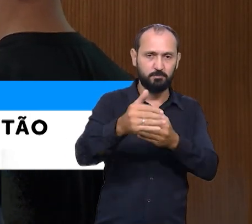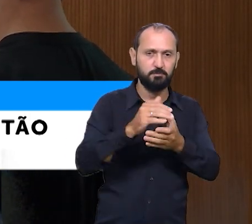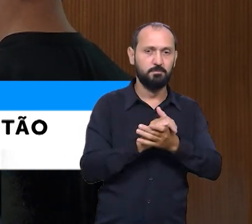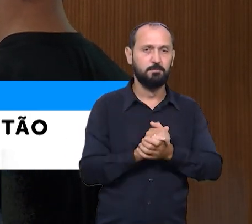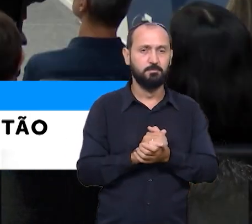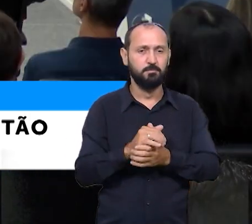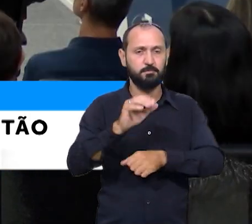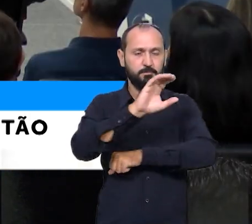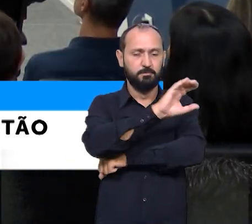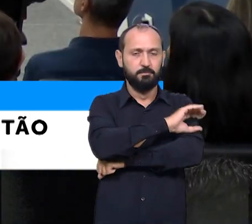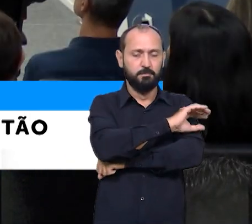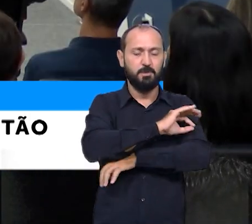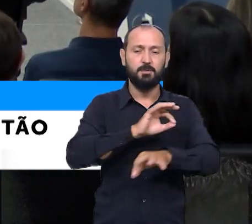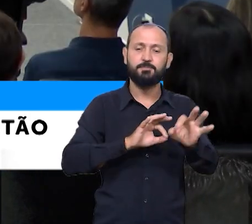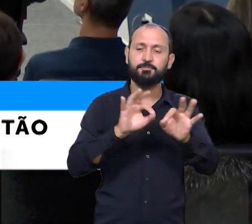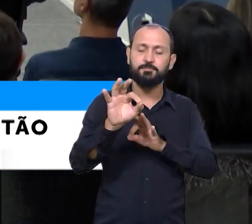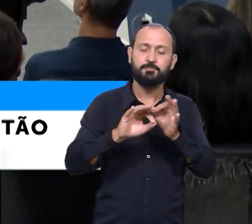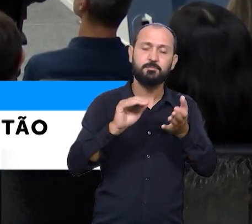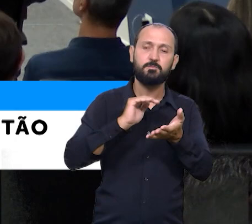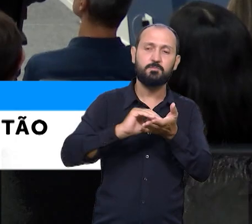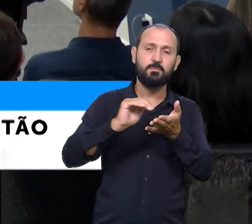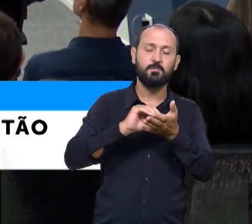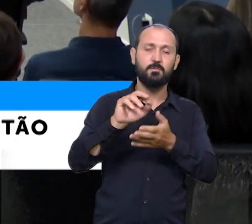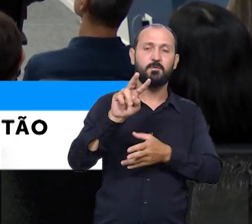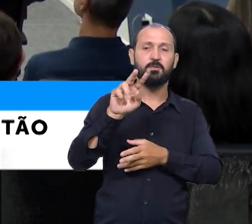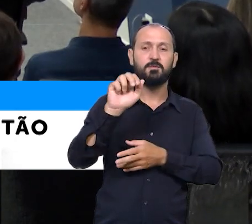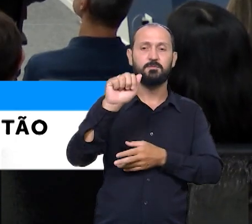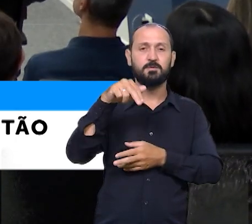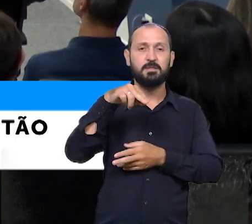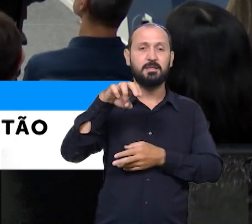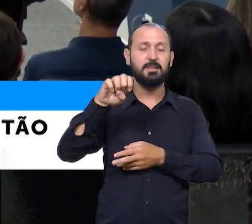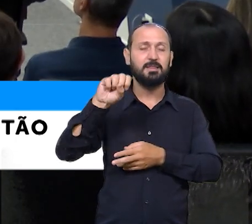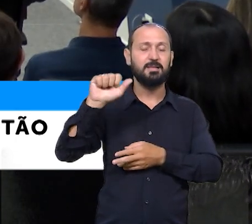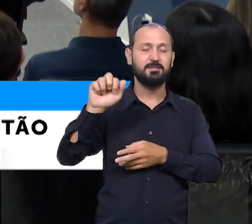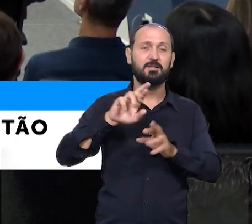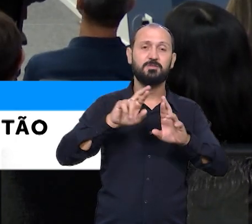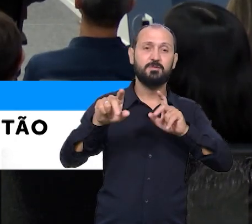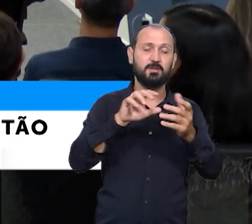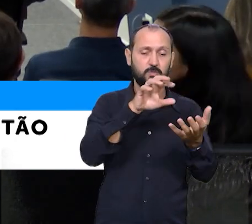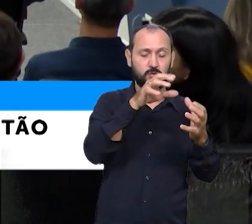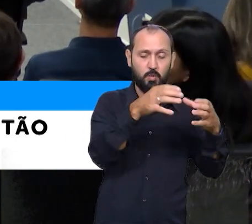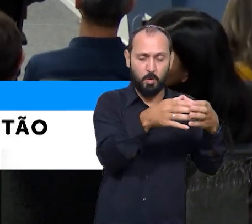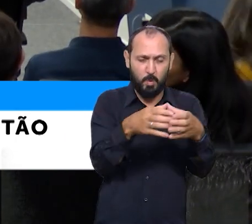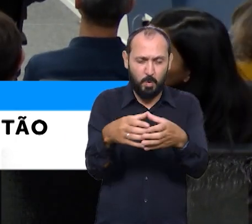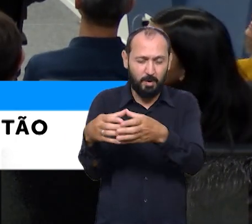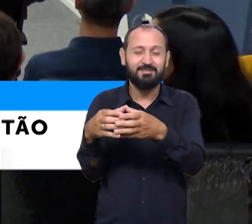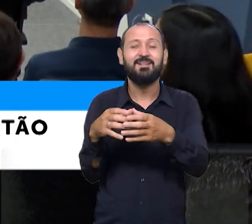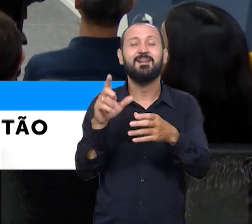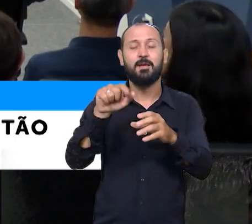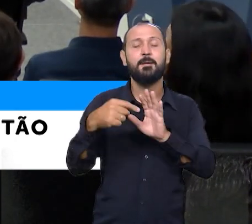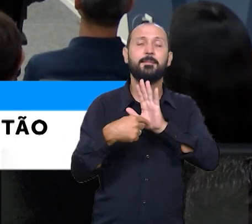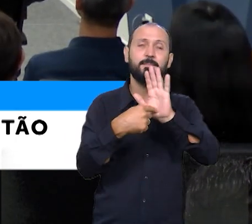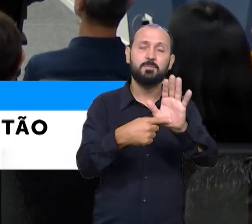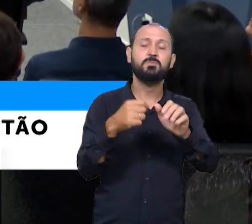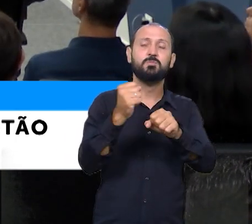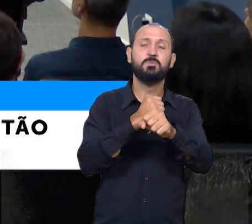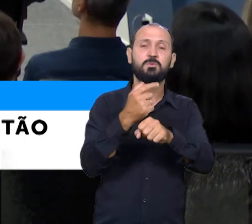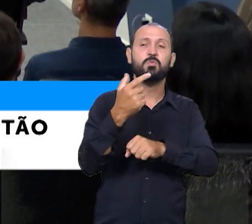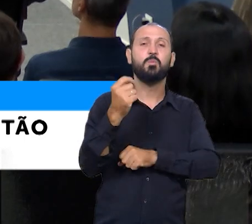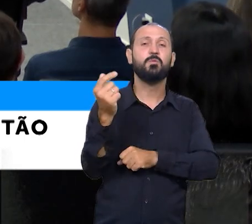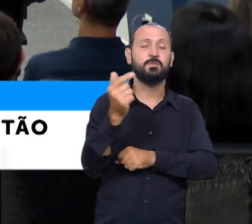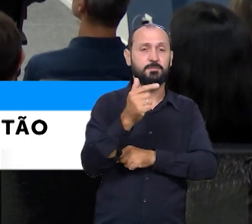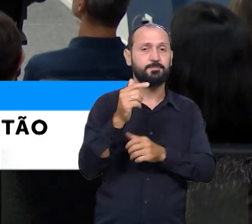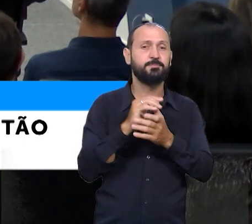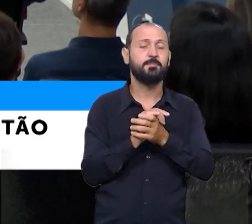anos vindouros. Para a coordenadora de planejamento da Secretaria, Vanessa Prado, a diversidade de frentes abrangidas foi o grande destaque